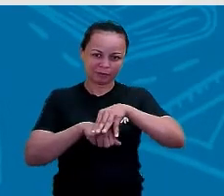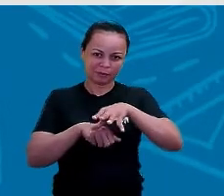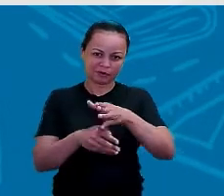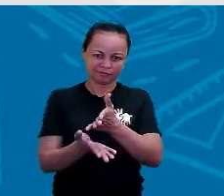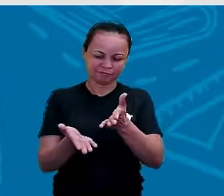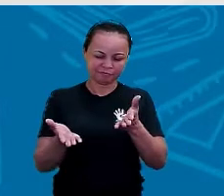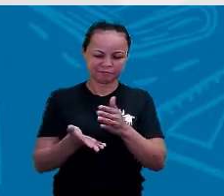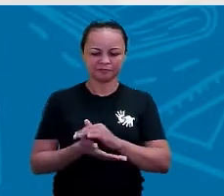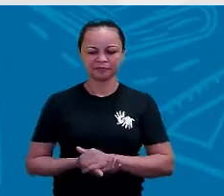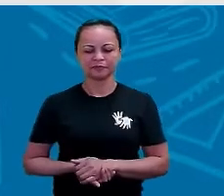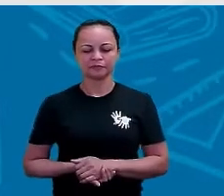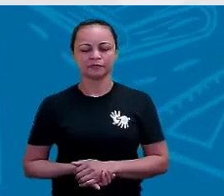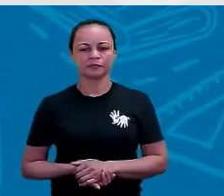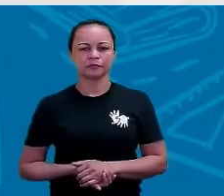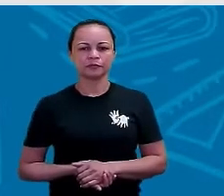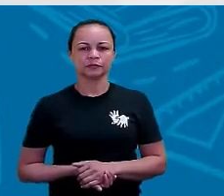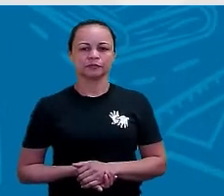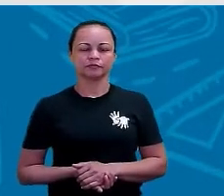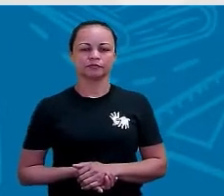ver?